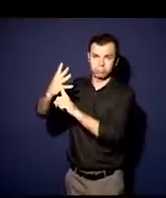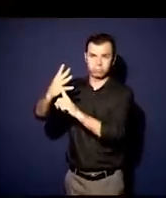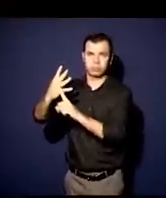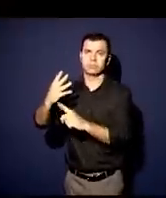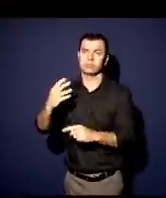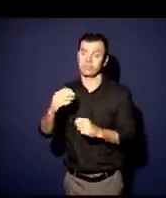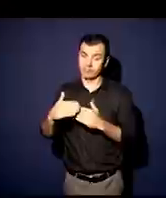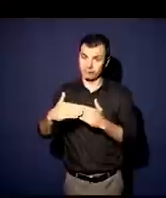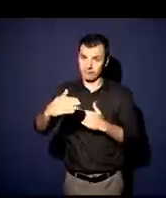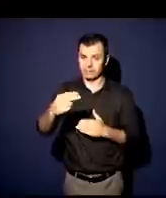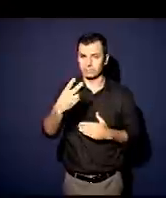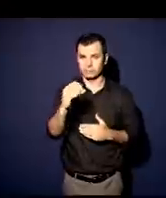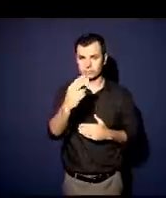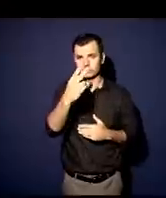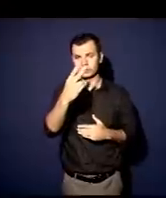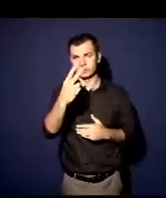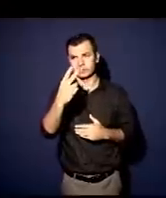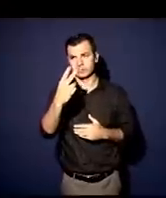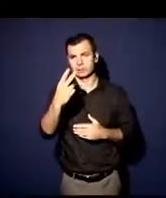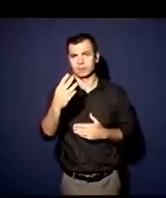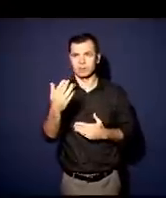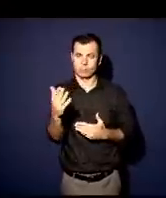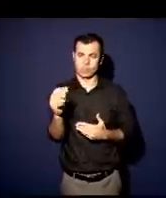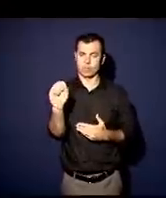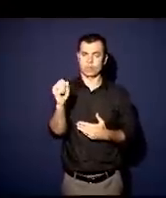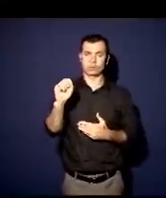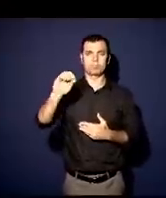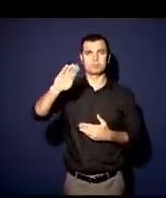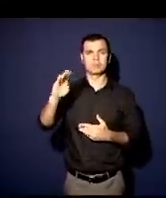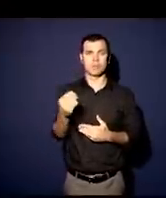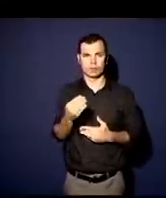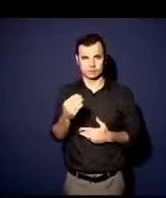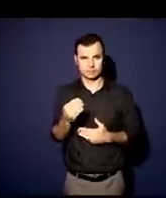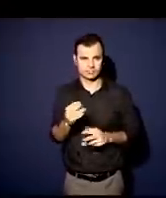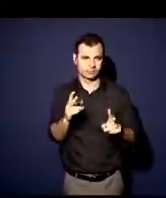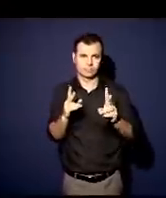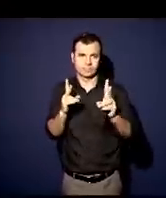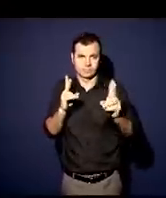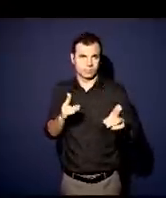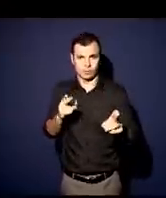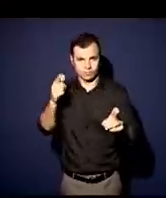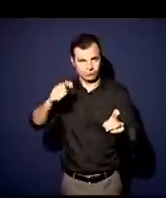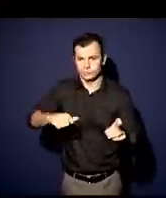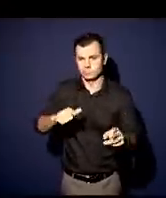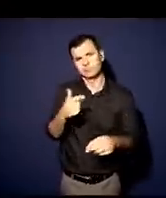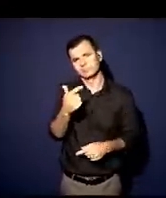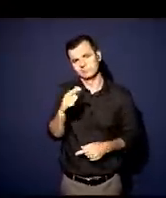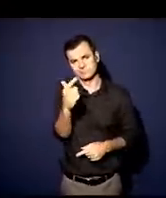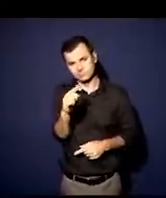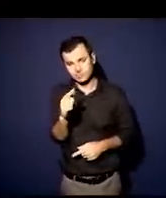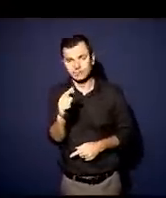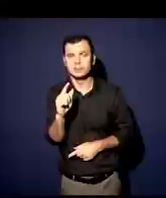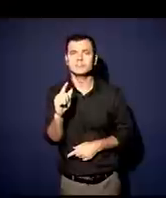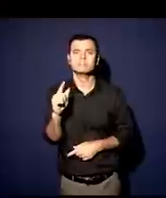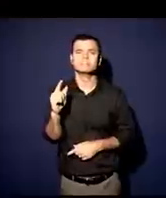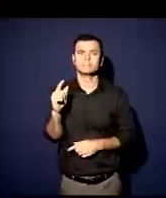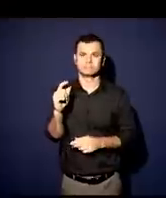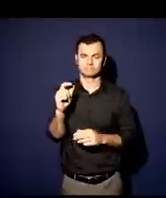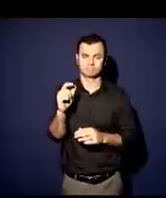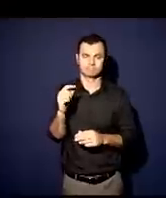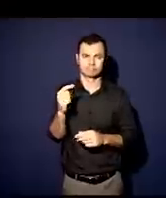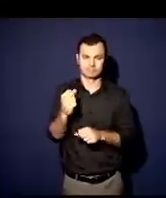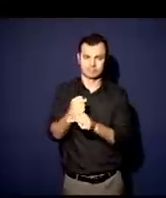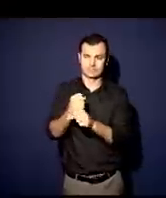2 bilhões, hoje estamos em 8 bilhões. Isso não vai se repetir. Então, toda a mentalidade que nós tivemos no último século de